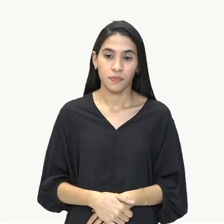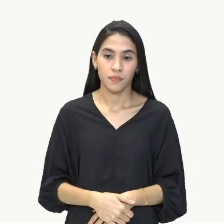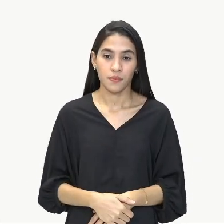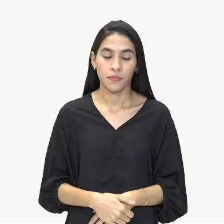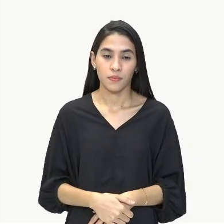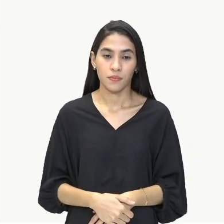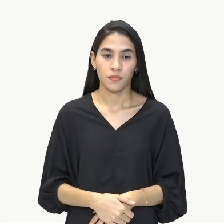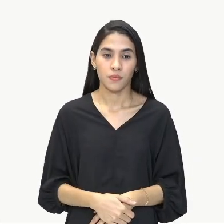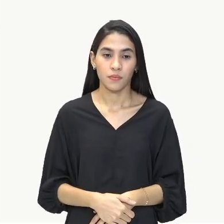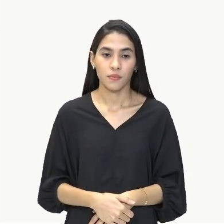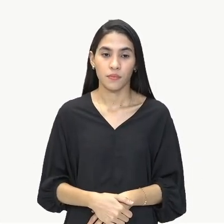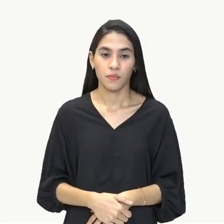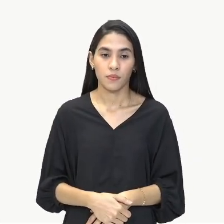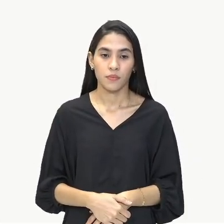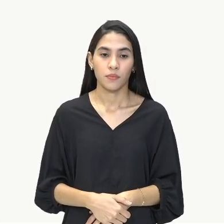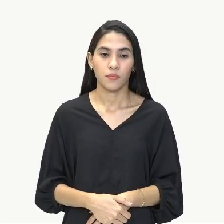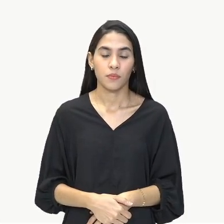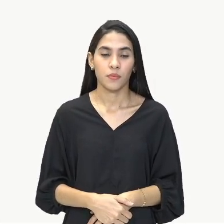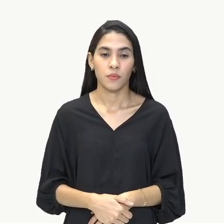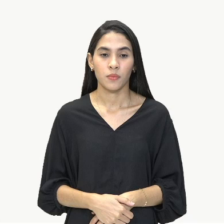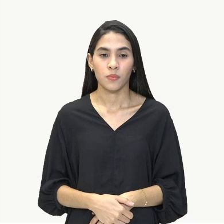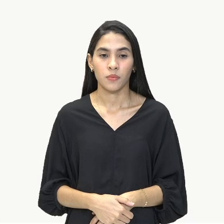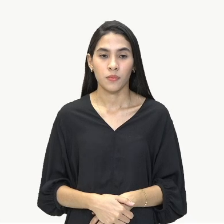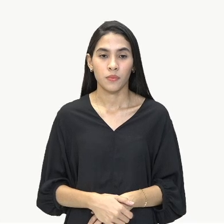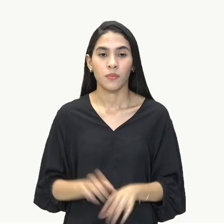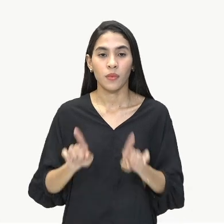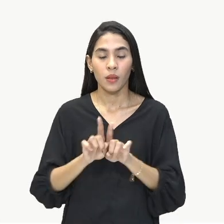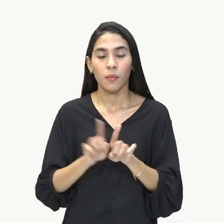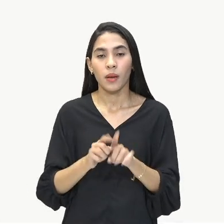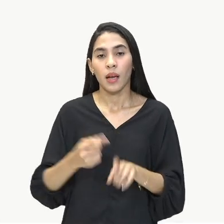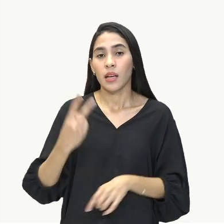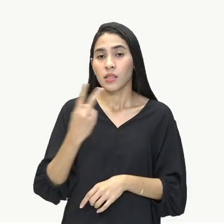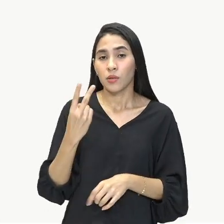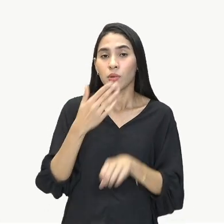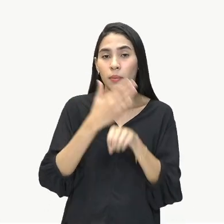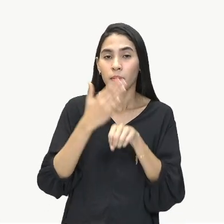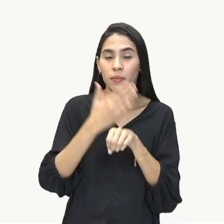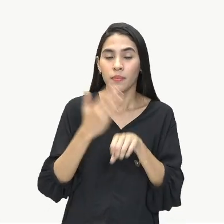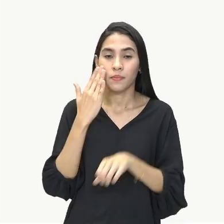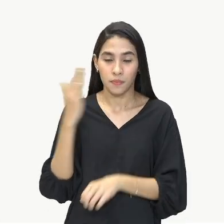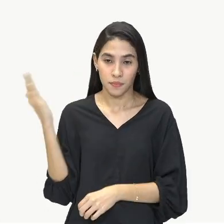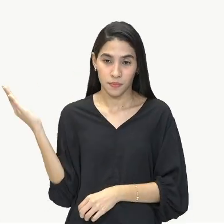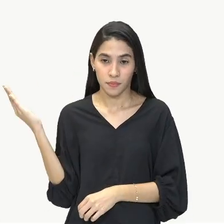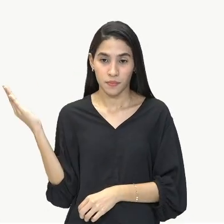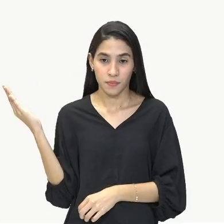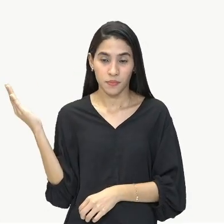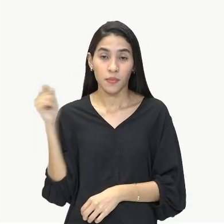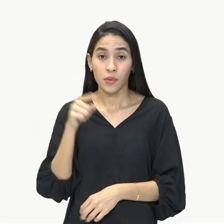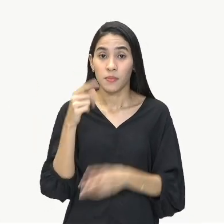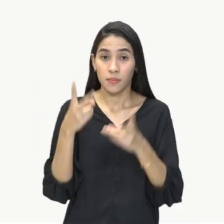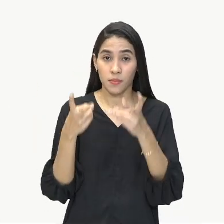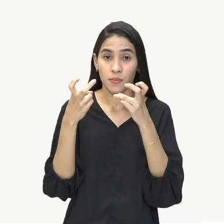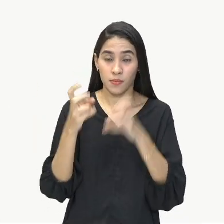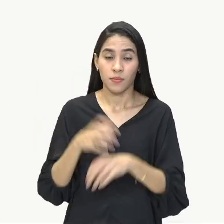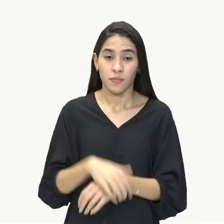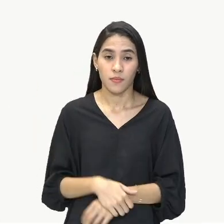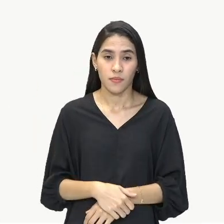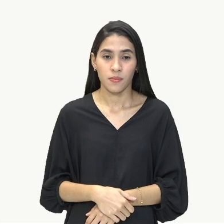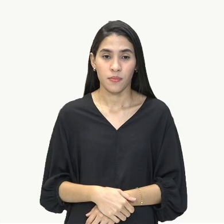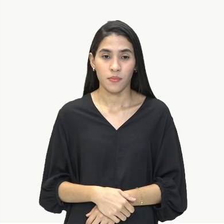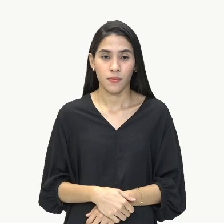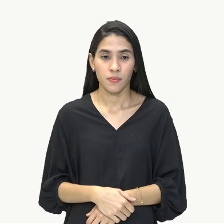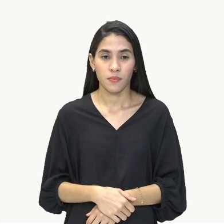certo? E temos aqui uma segunda aplicação, né? Observem aqui comigo, gente, que eu